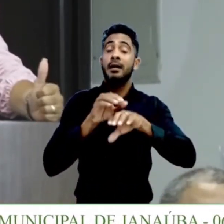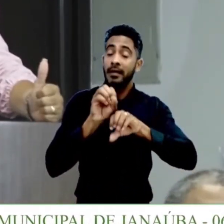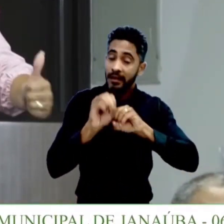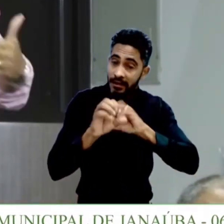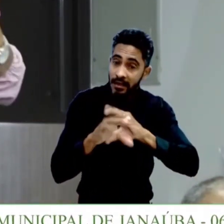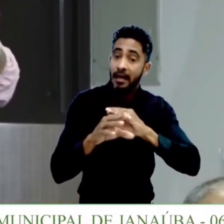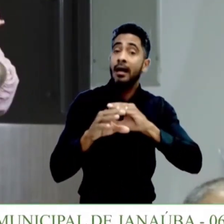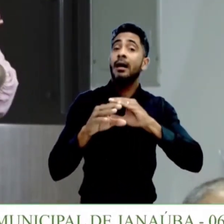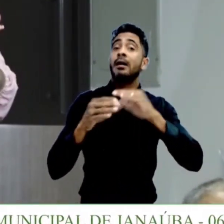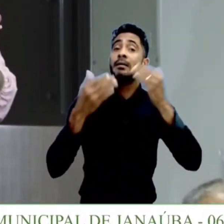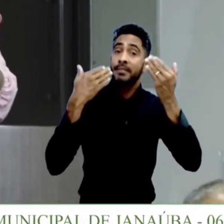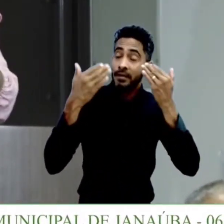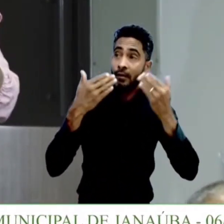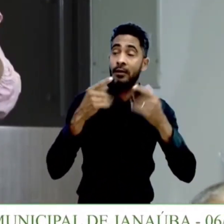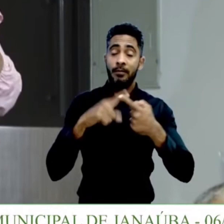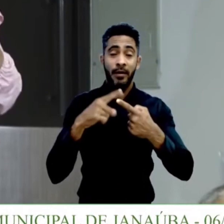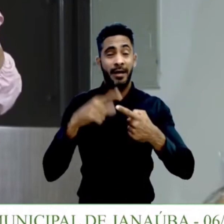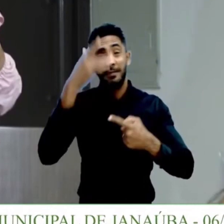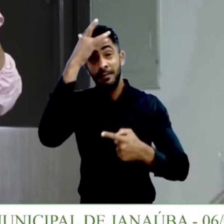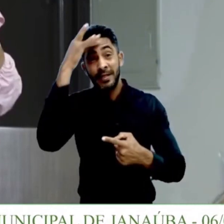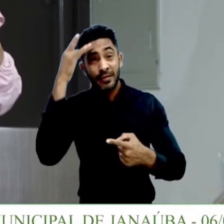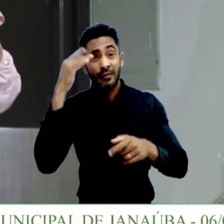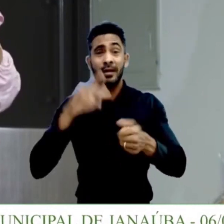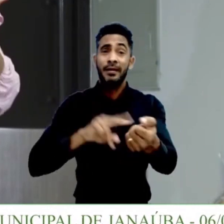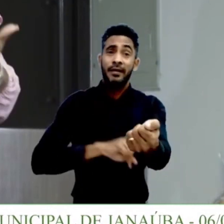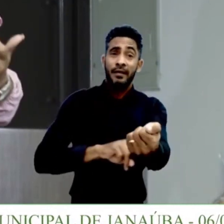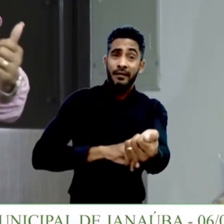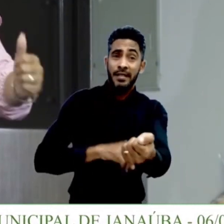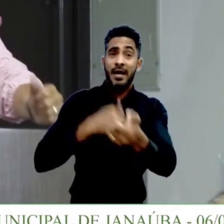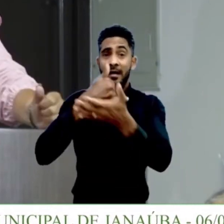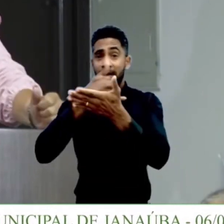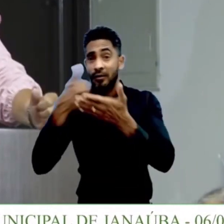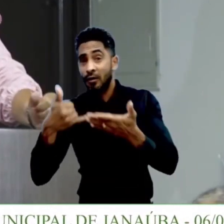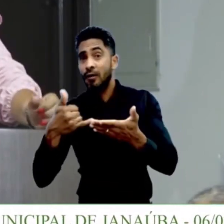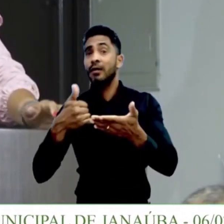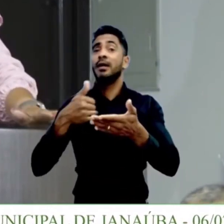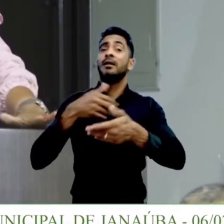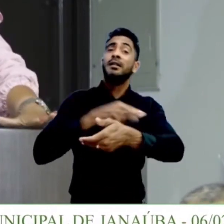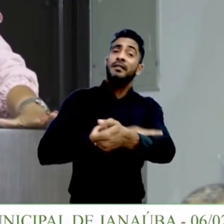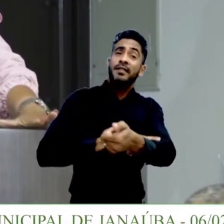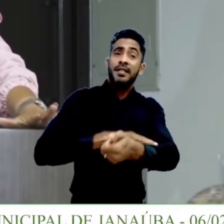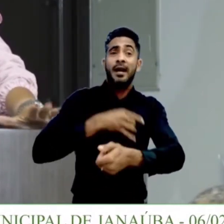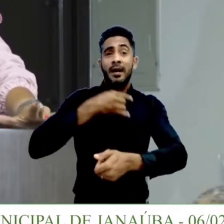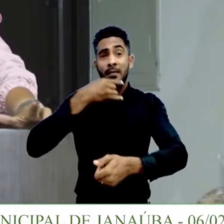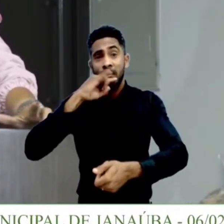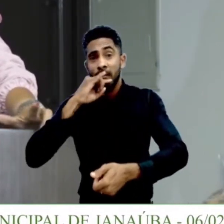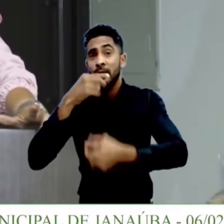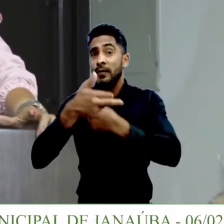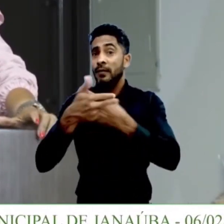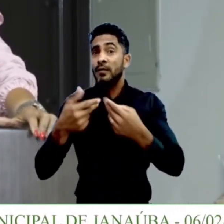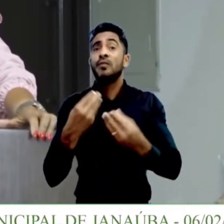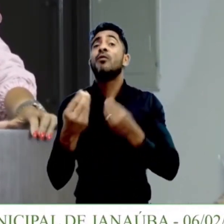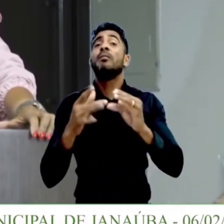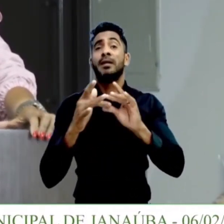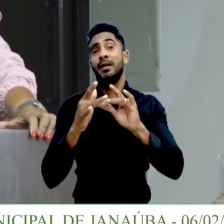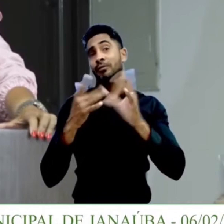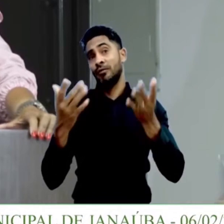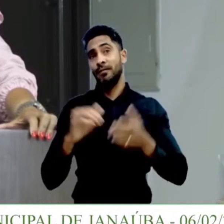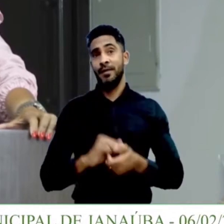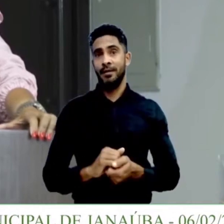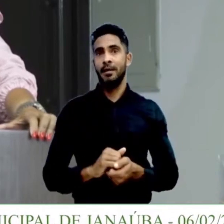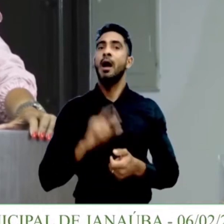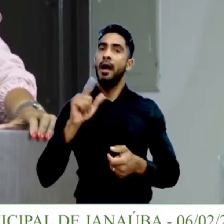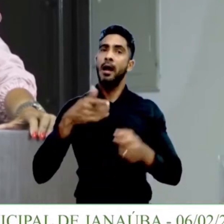está viciada em droga, uma pessoa que está viciada no álcool, como que ela vai ter essa autonomia? E o debate